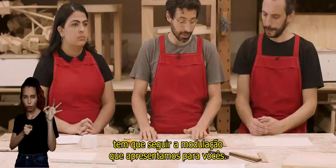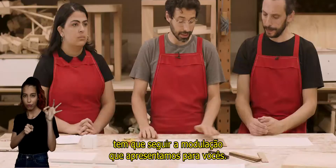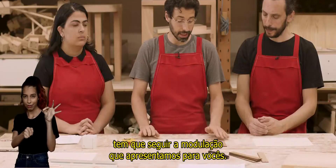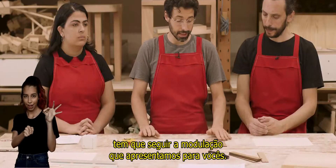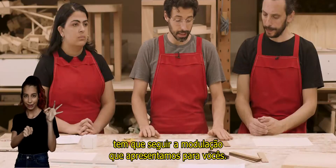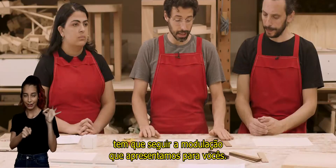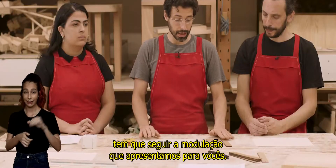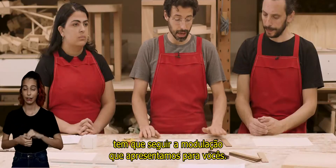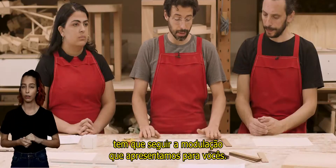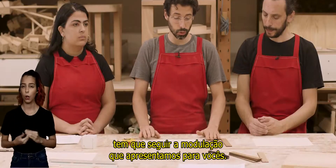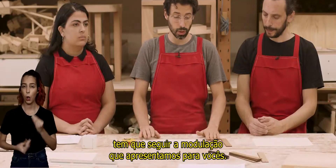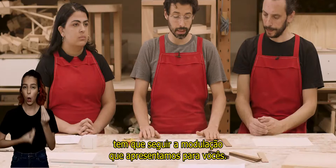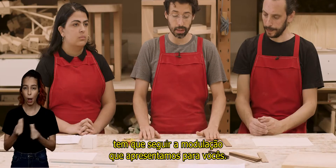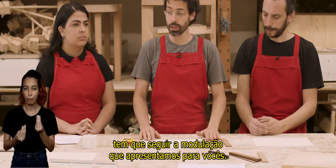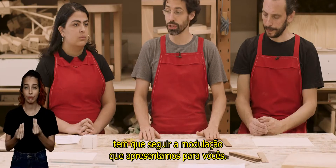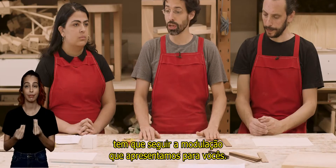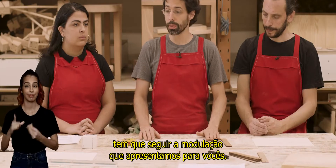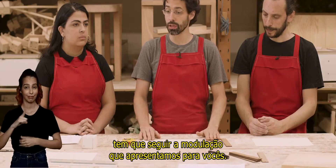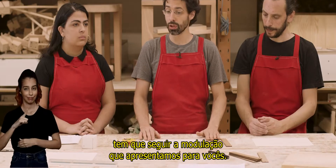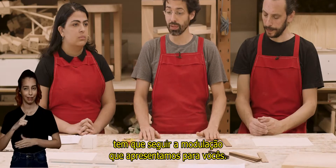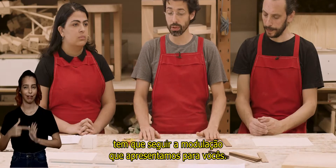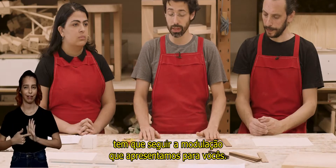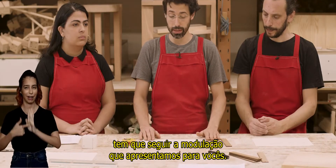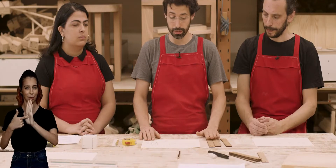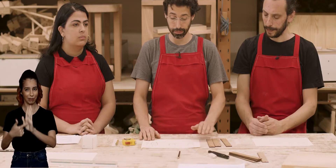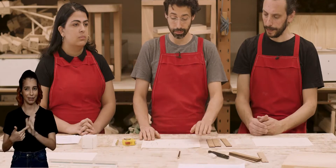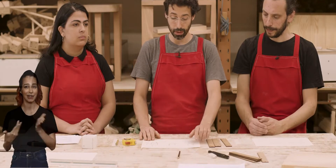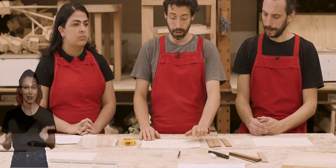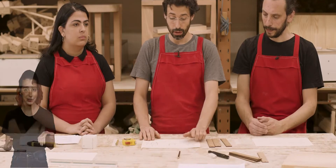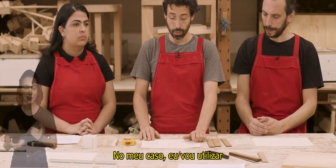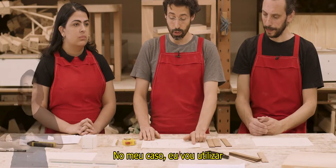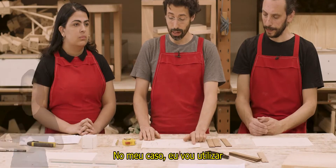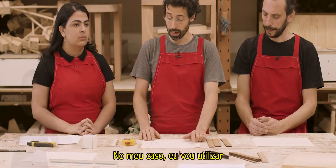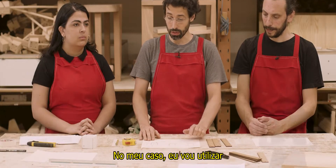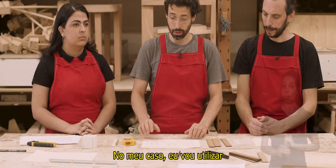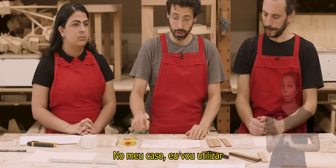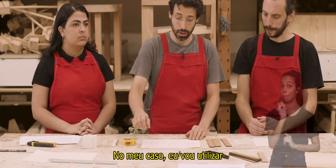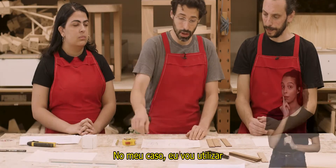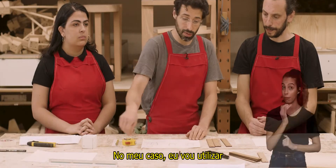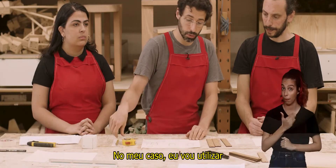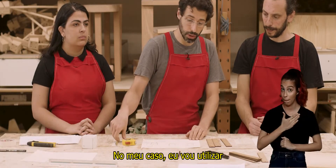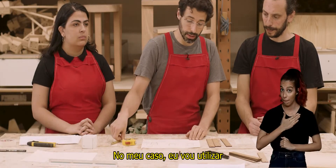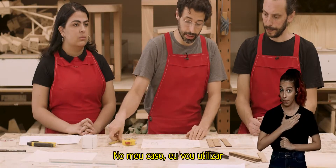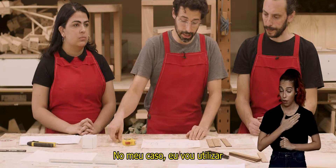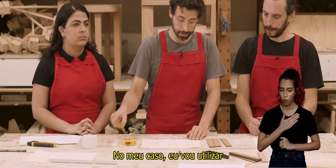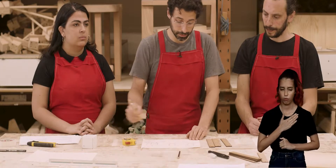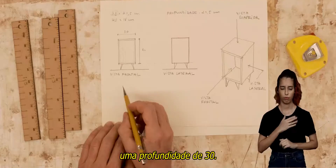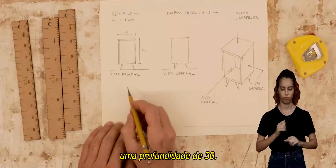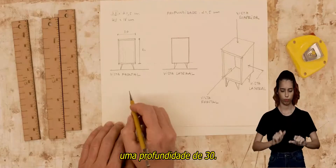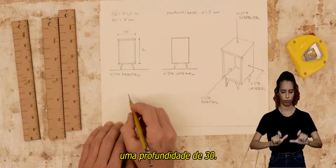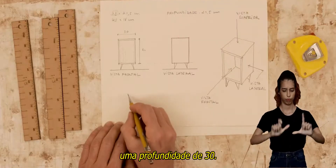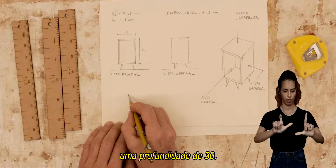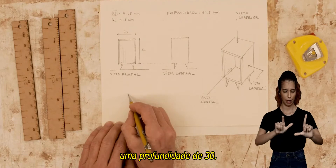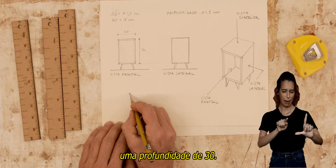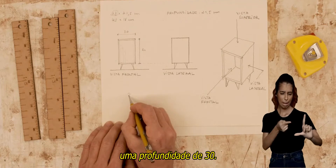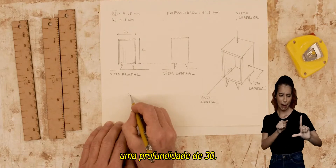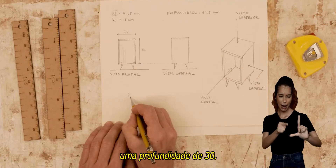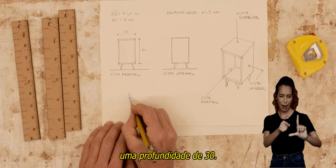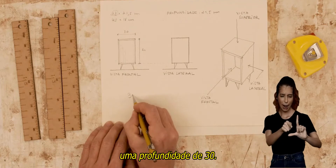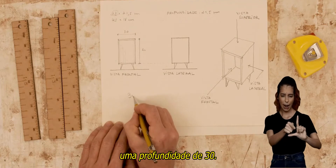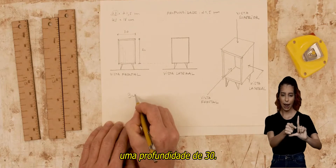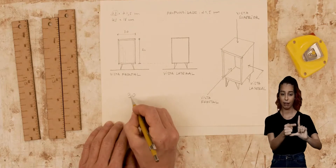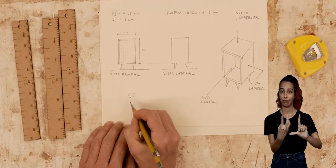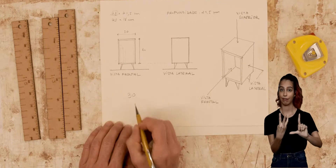profundidade, ela vai ter que seguir a modulação que a gente apresentou para vocês. No meu caso, eu vou utilizar uma profundidade